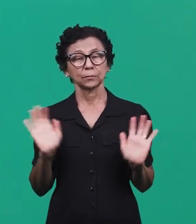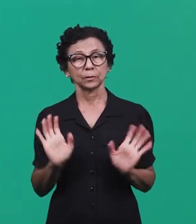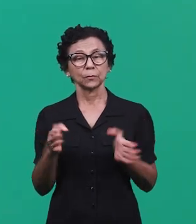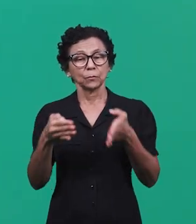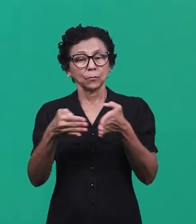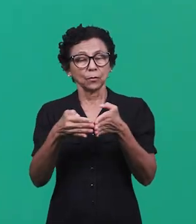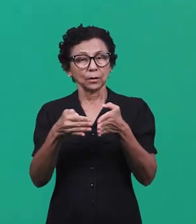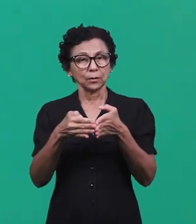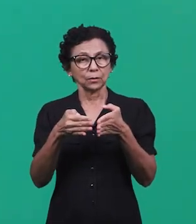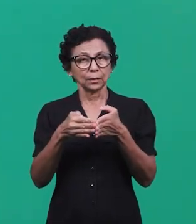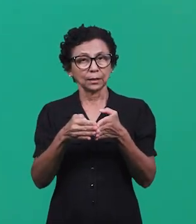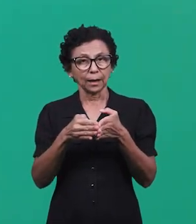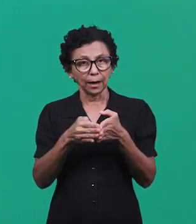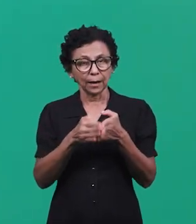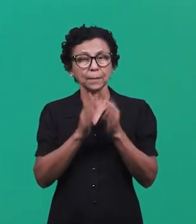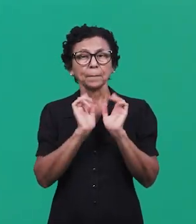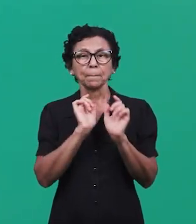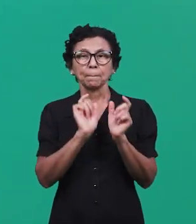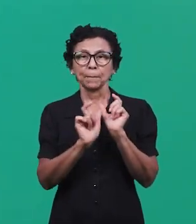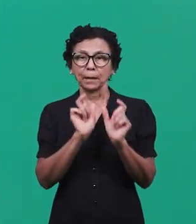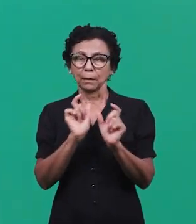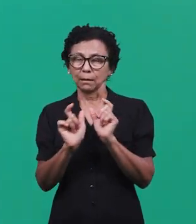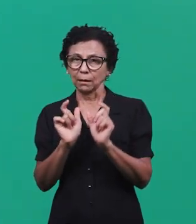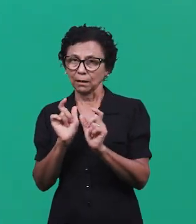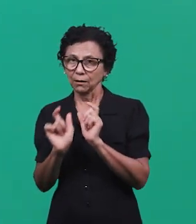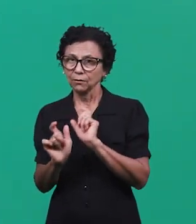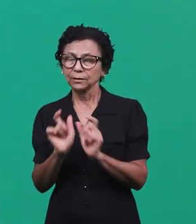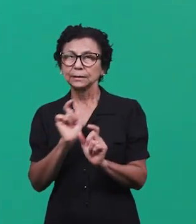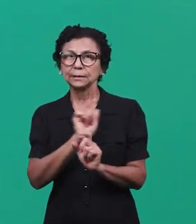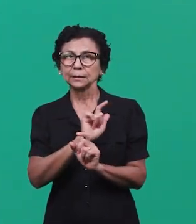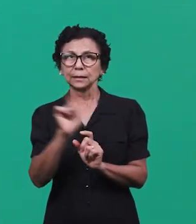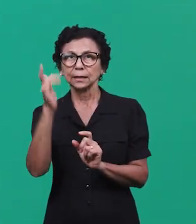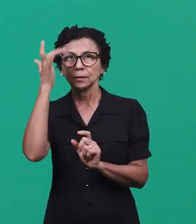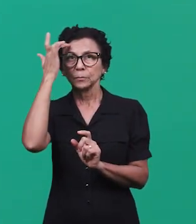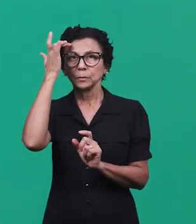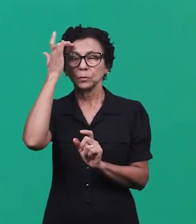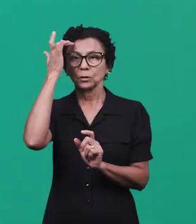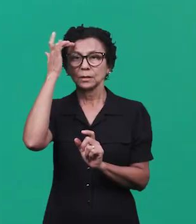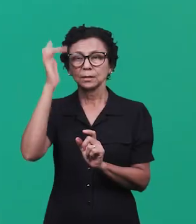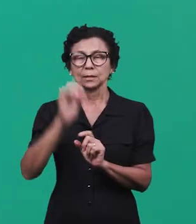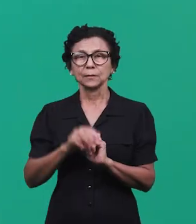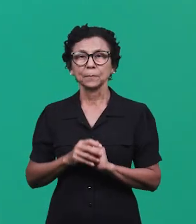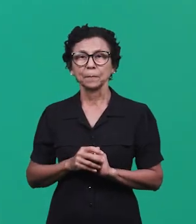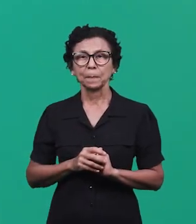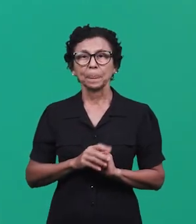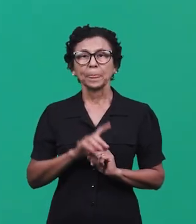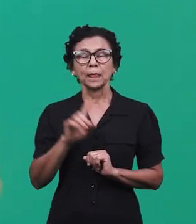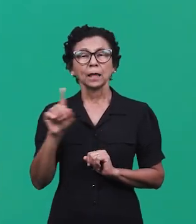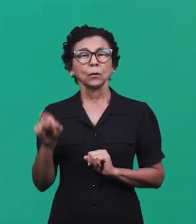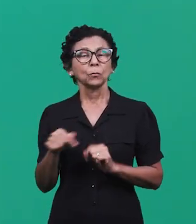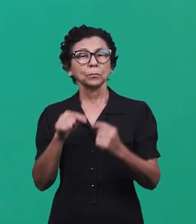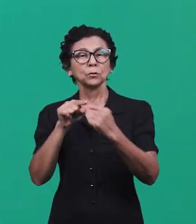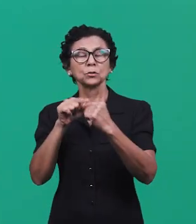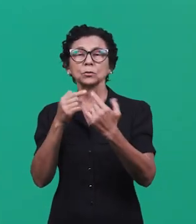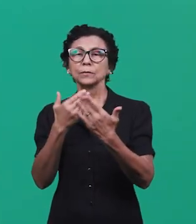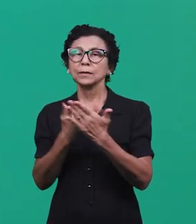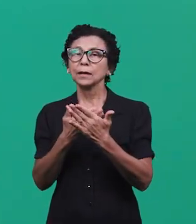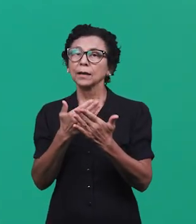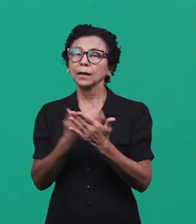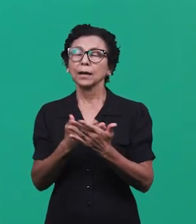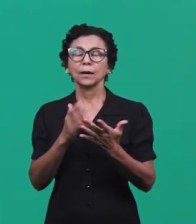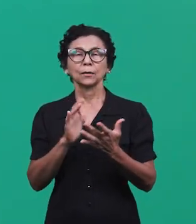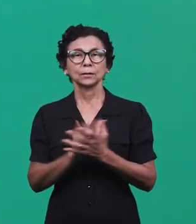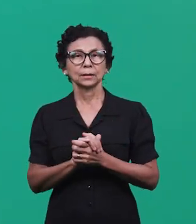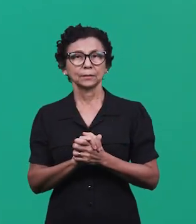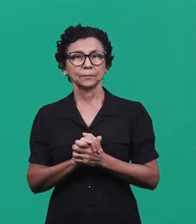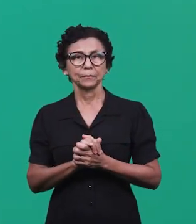trabalhar palavras de sentido para que ele fale, olha só, o que é o objetivo da aula. Então, sempre